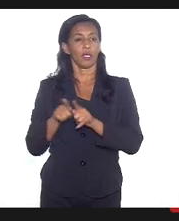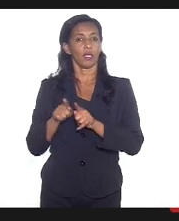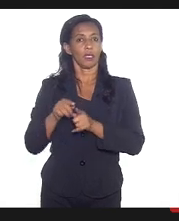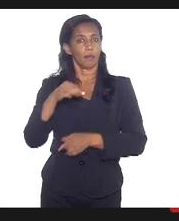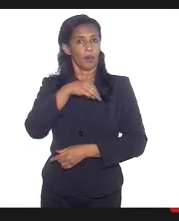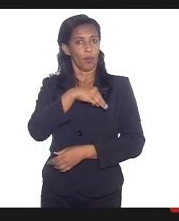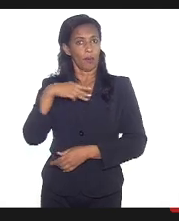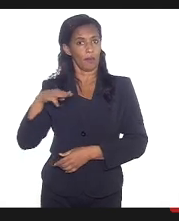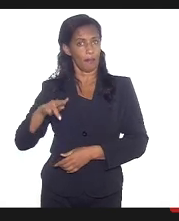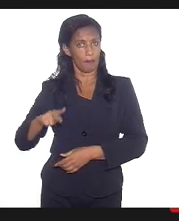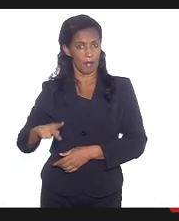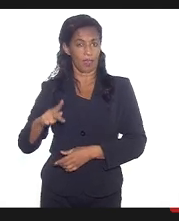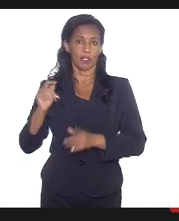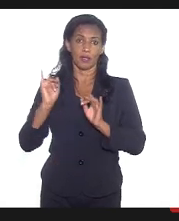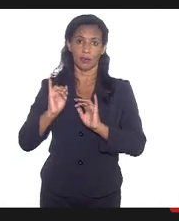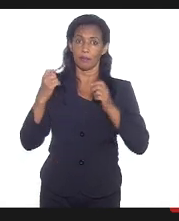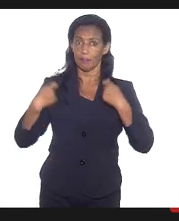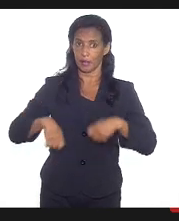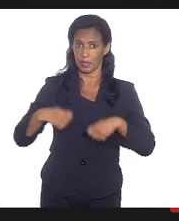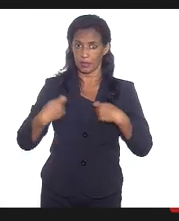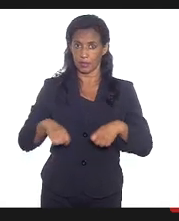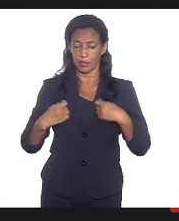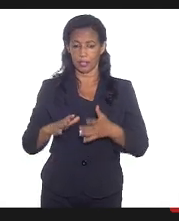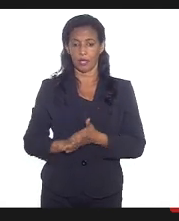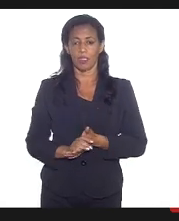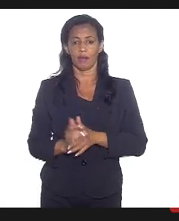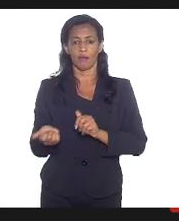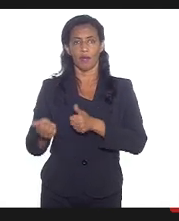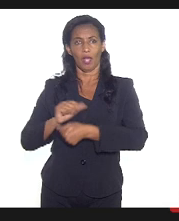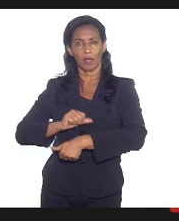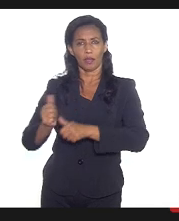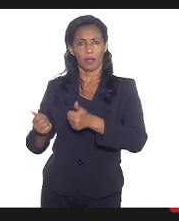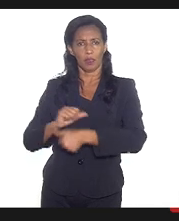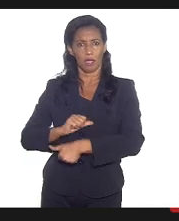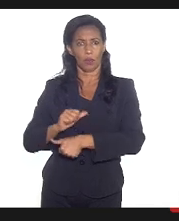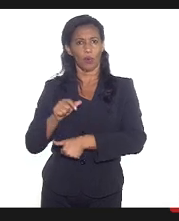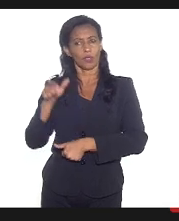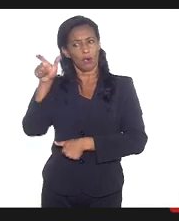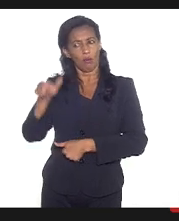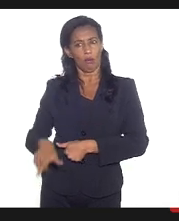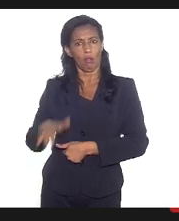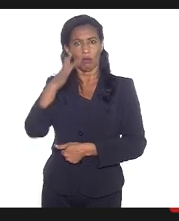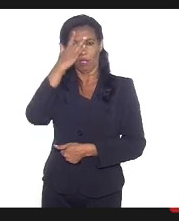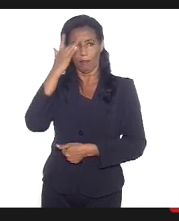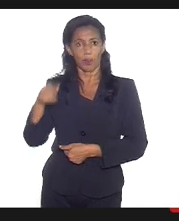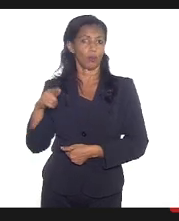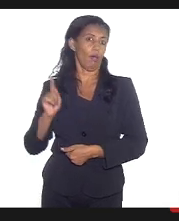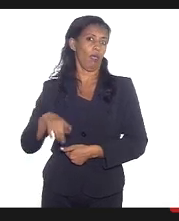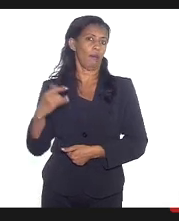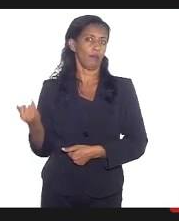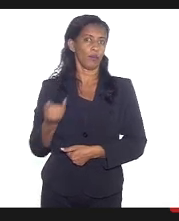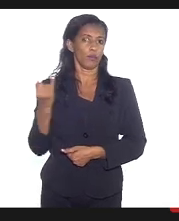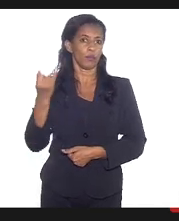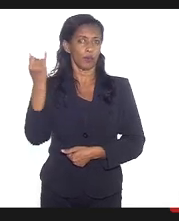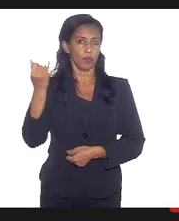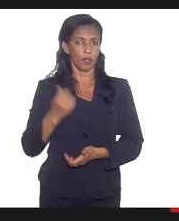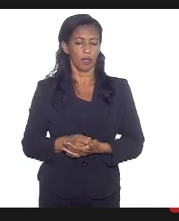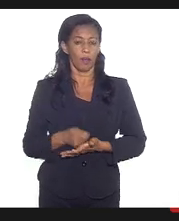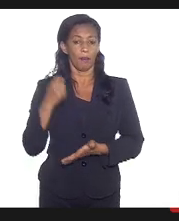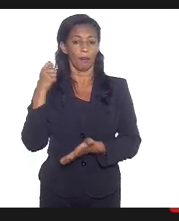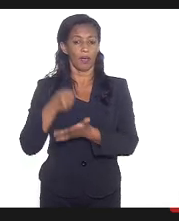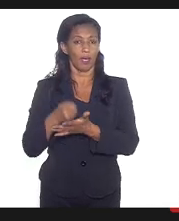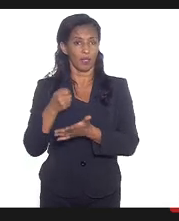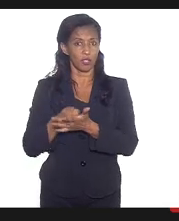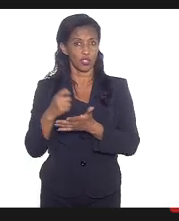quando necessário, que preveria a adequação da conduta do contribuinte. Isso é muito importante para garantir que ele não